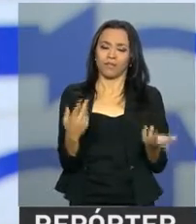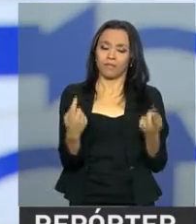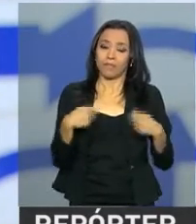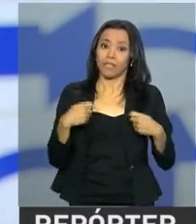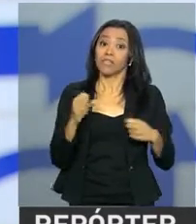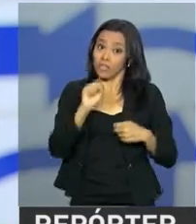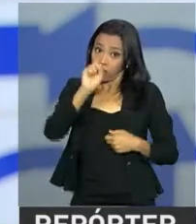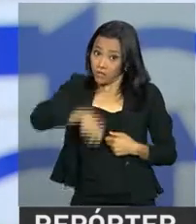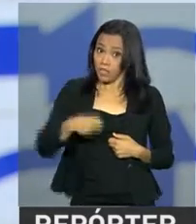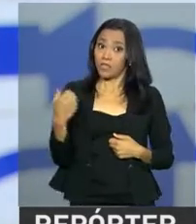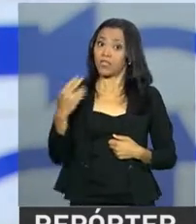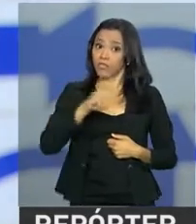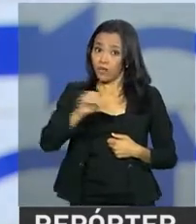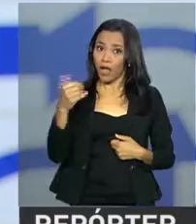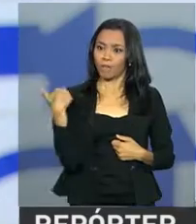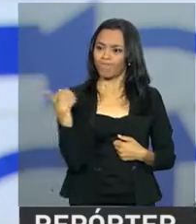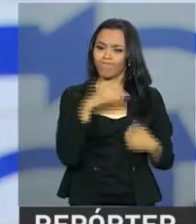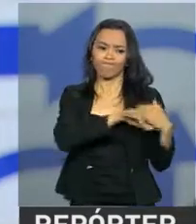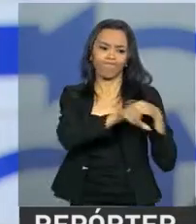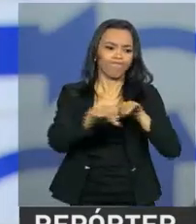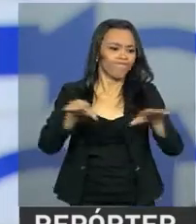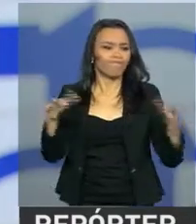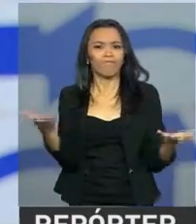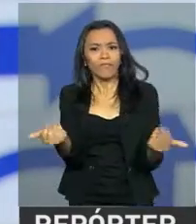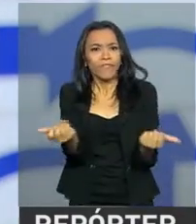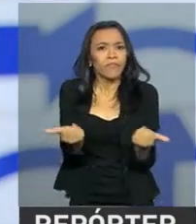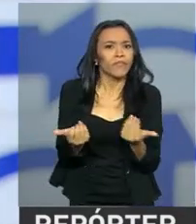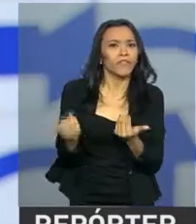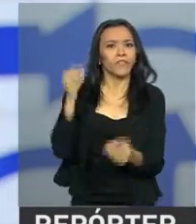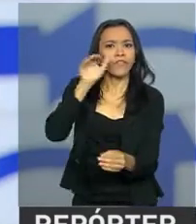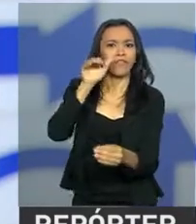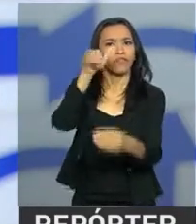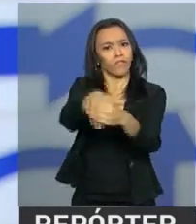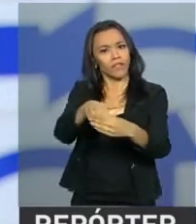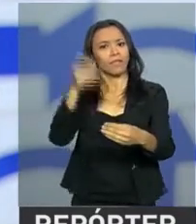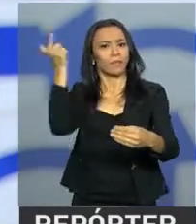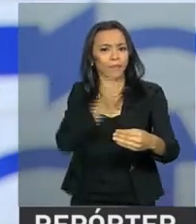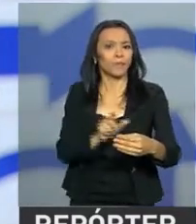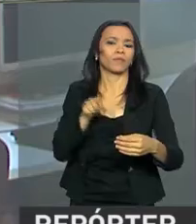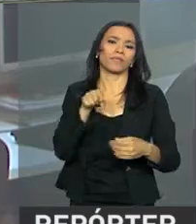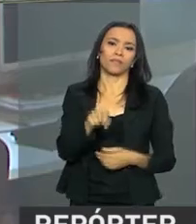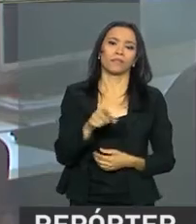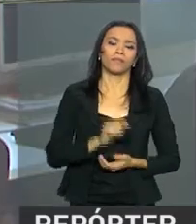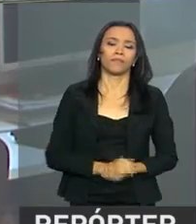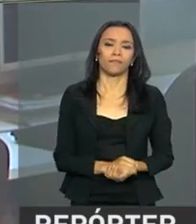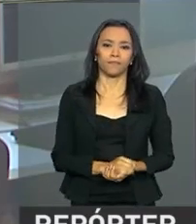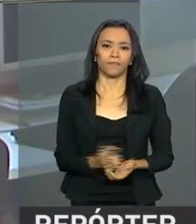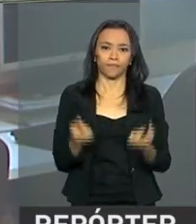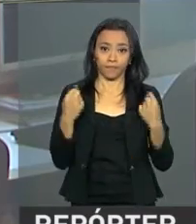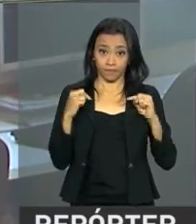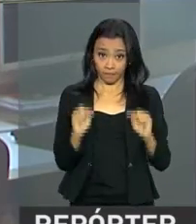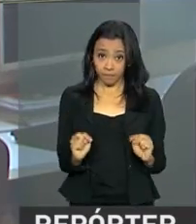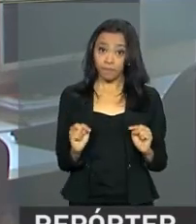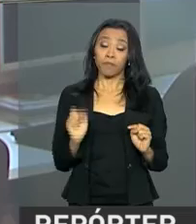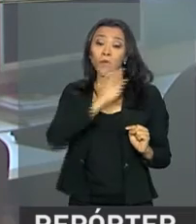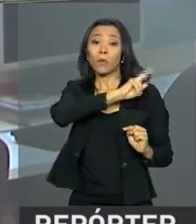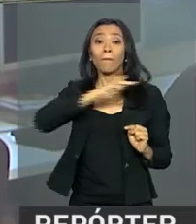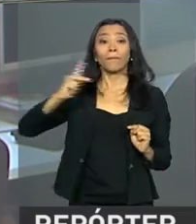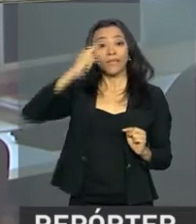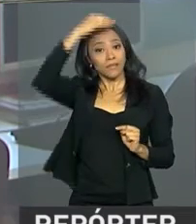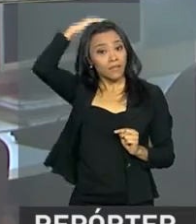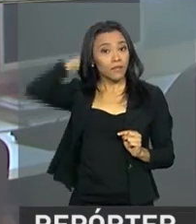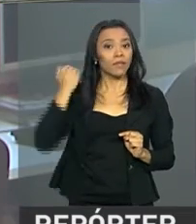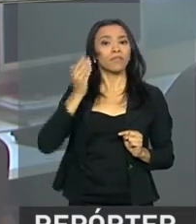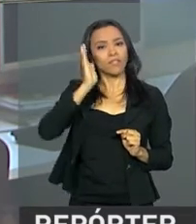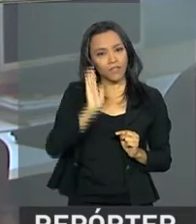mobilização cada vez mais intensa com a base aliada em todas as votações. E o presidente Michel Temer se reuniu